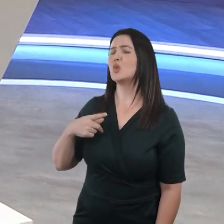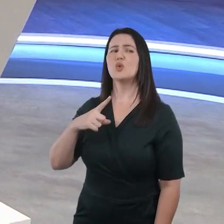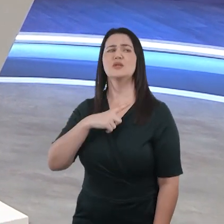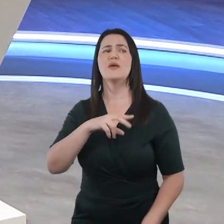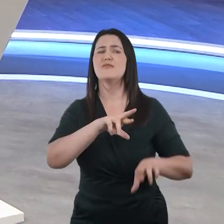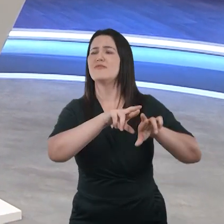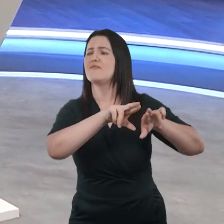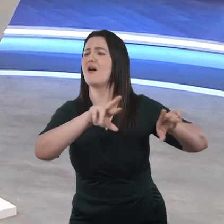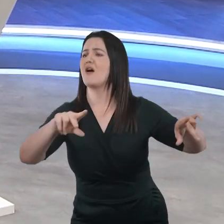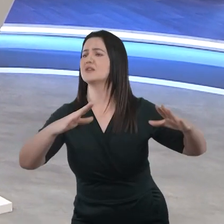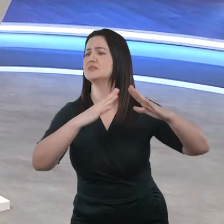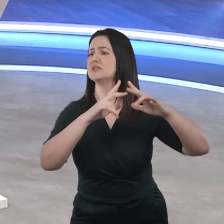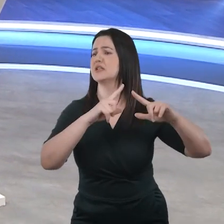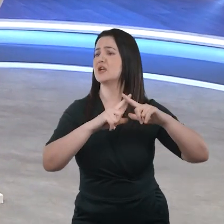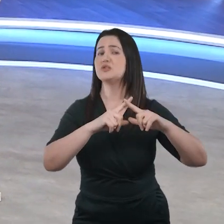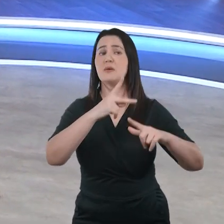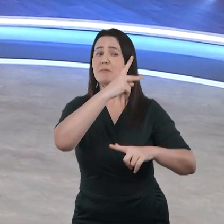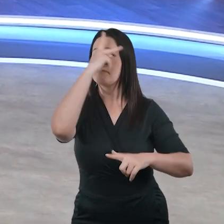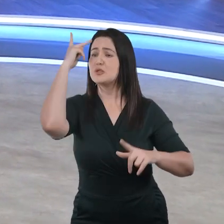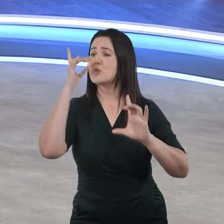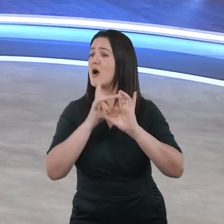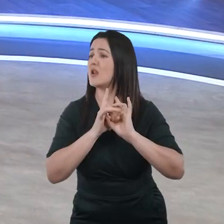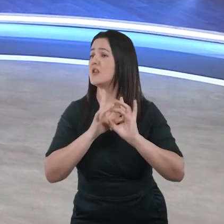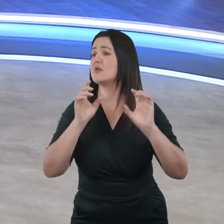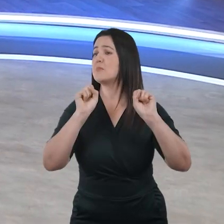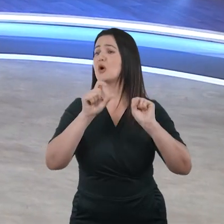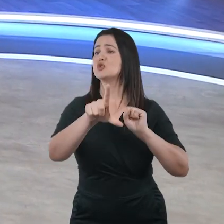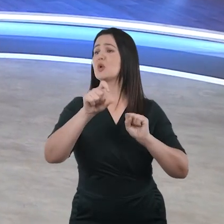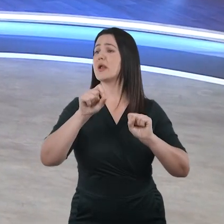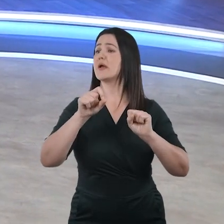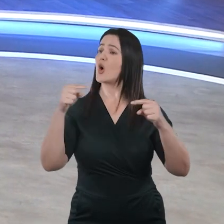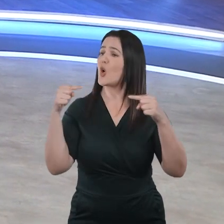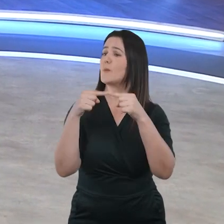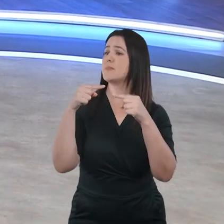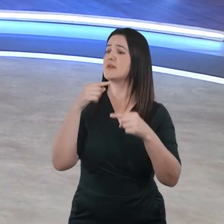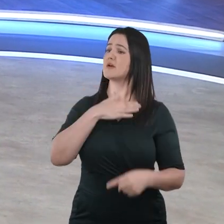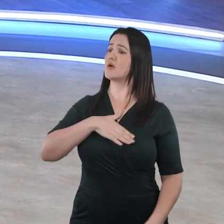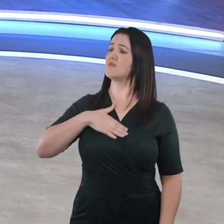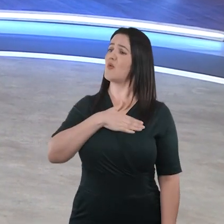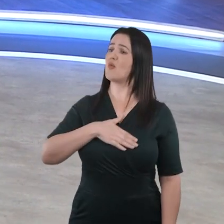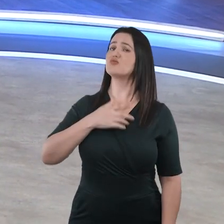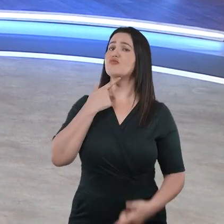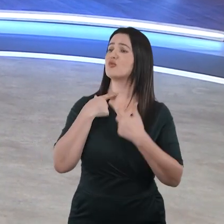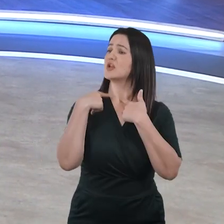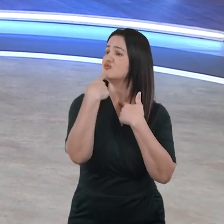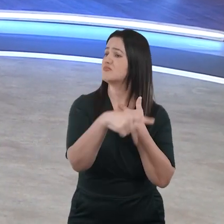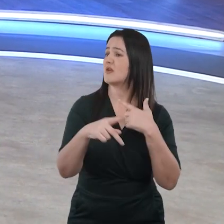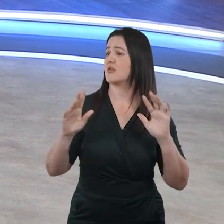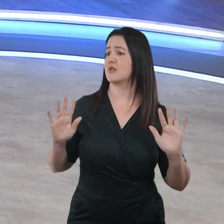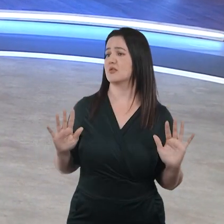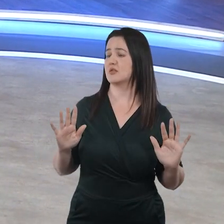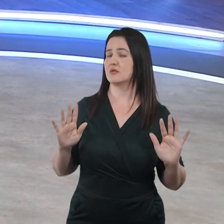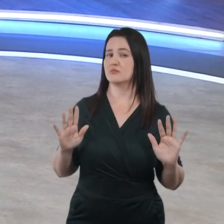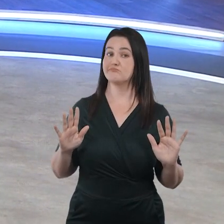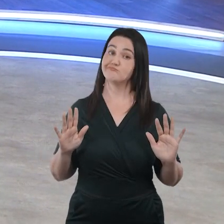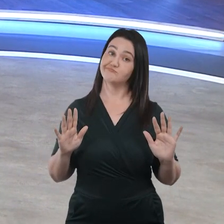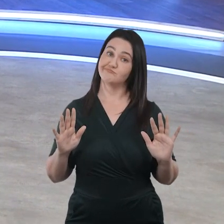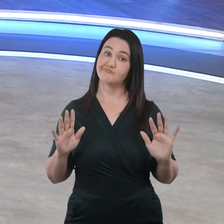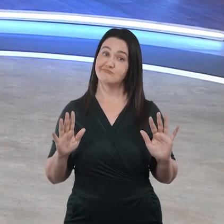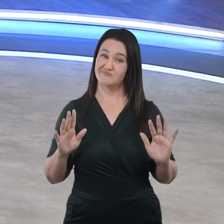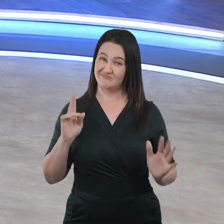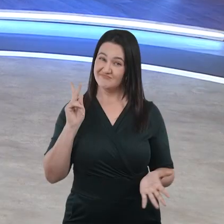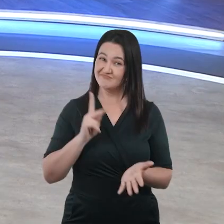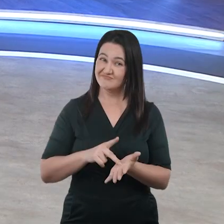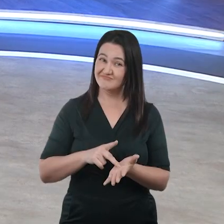várias igrejas para que as pessoas escolham a igreja que elas mais gostarem. Então, elas decidem que igreja elas querem